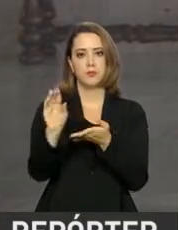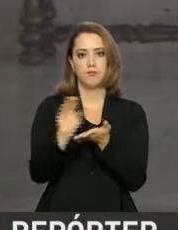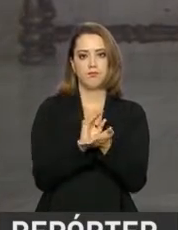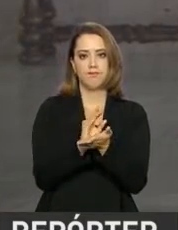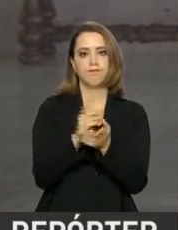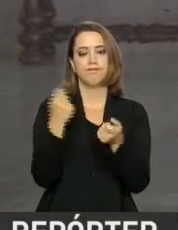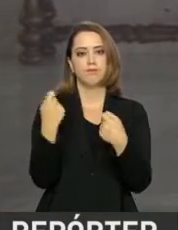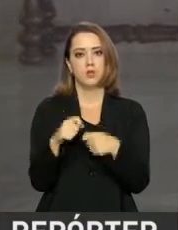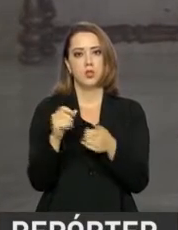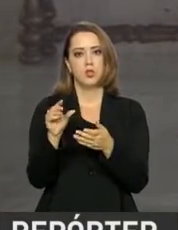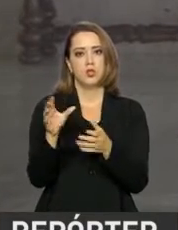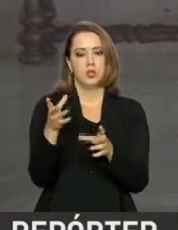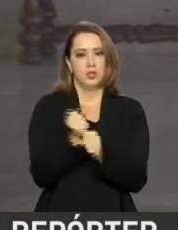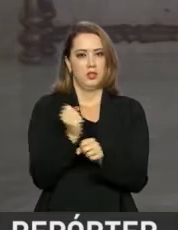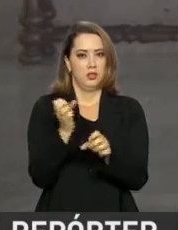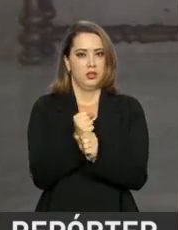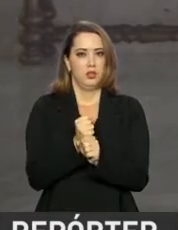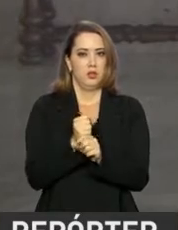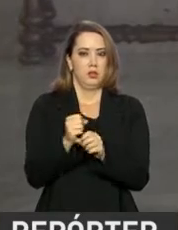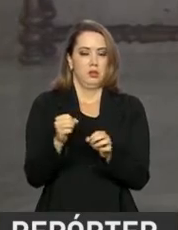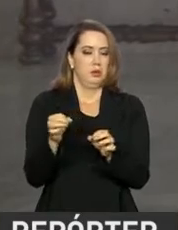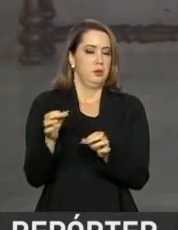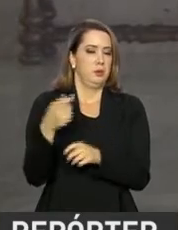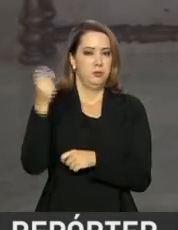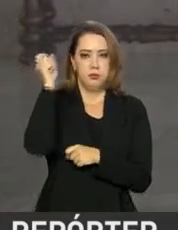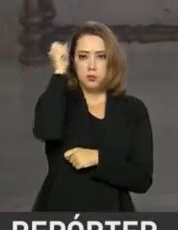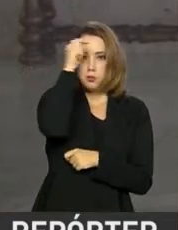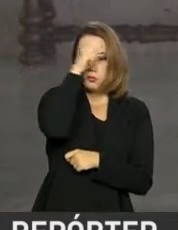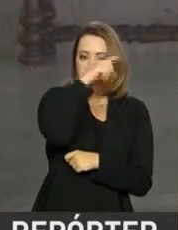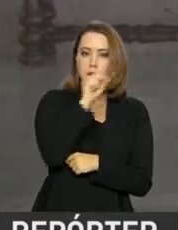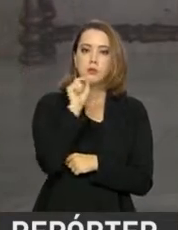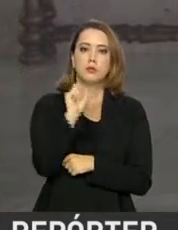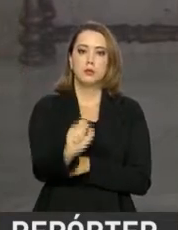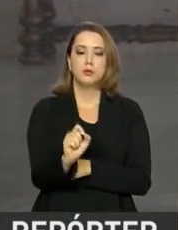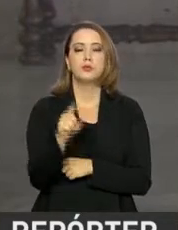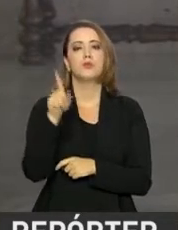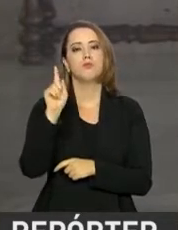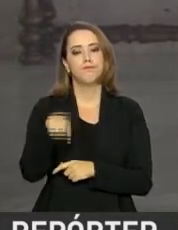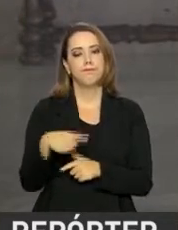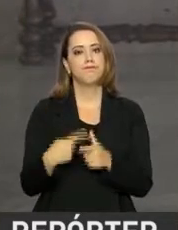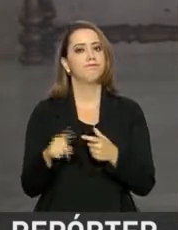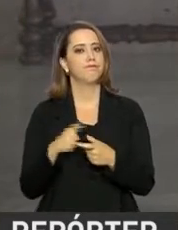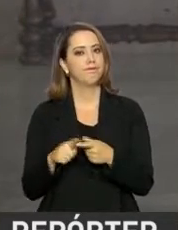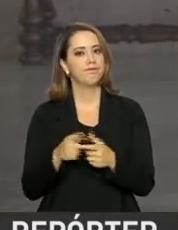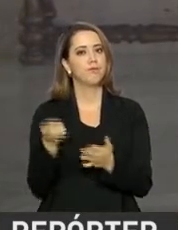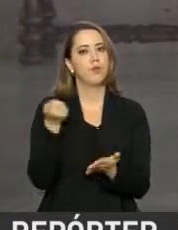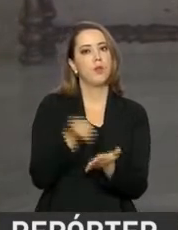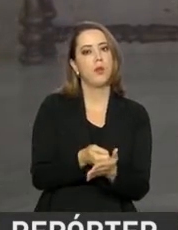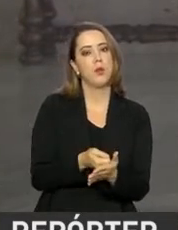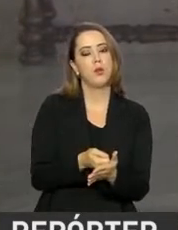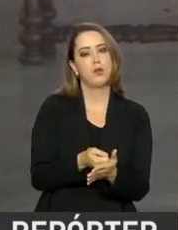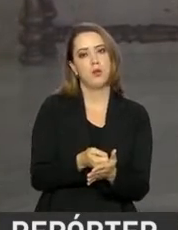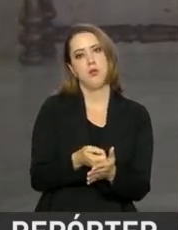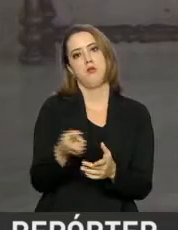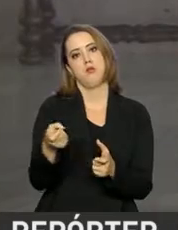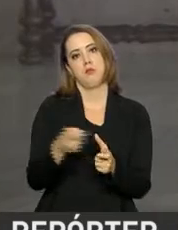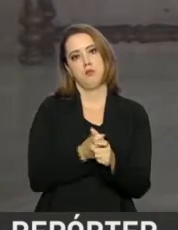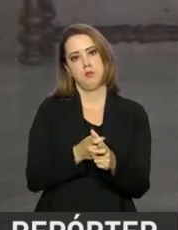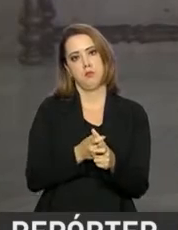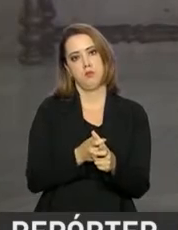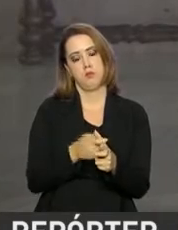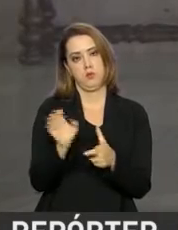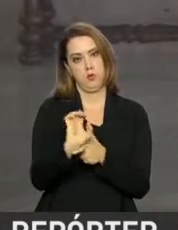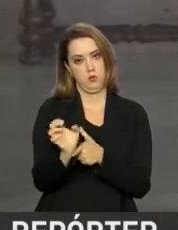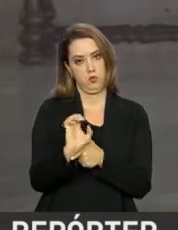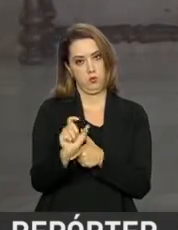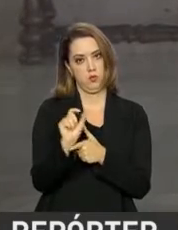com as contas estaduais estranguladas. E isso estaria dificultando o pagamento da mensalidade da dívida pública com